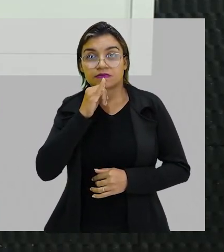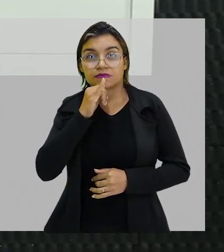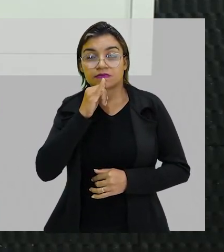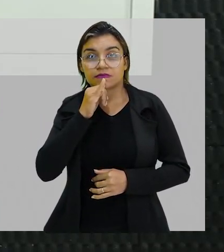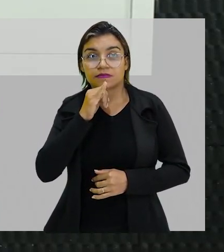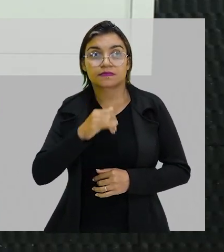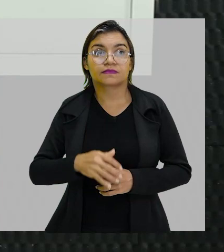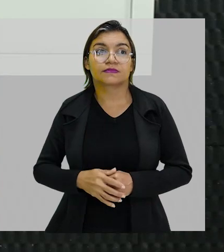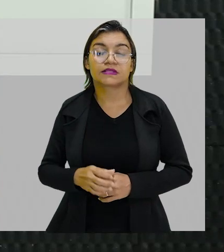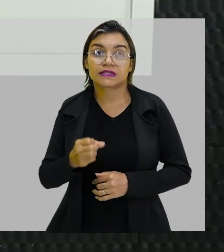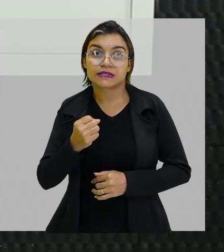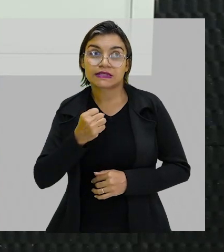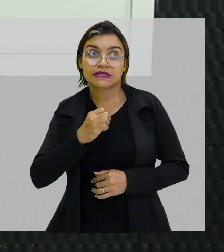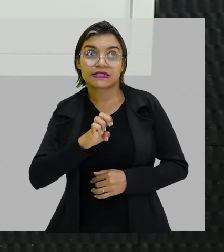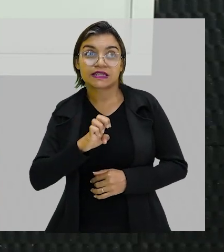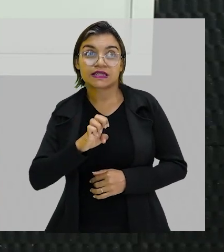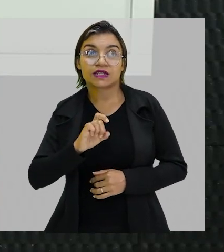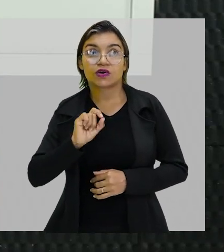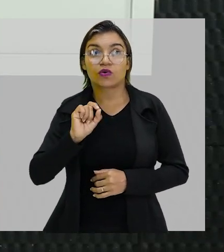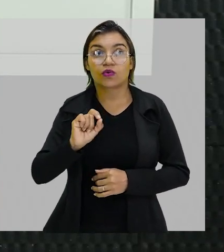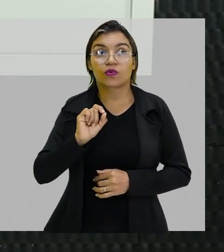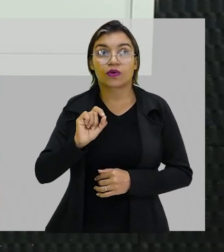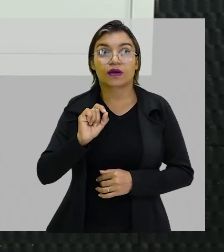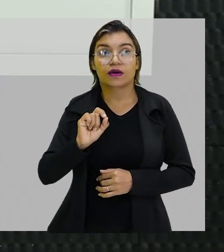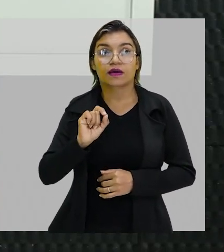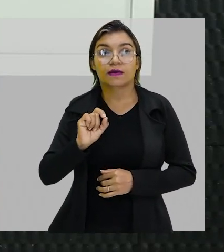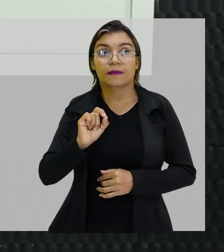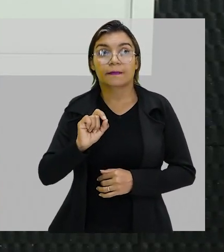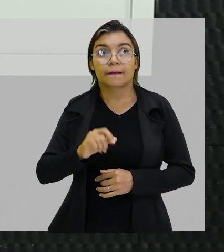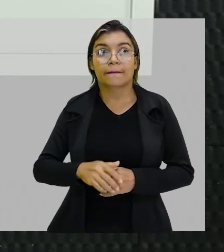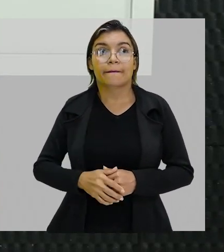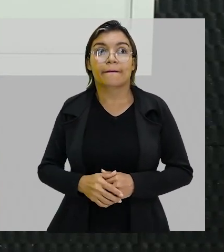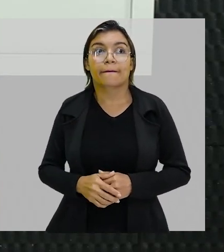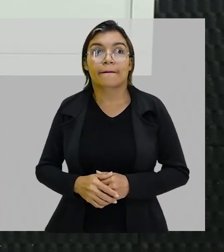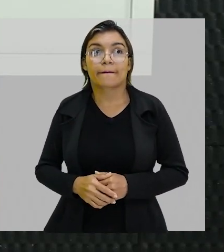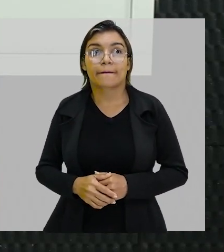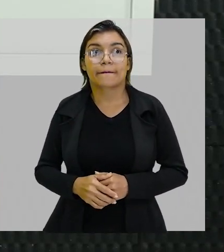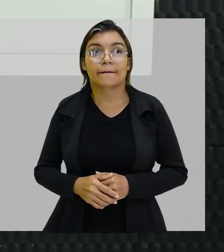ele é paralelo, não é, à normal.